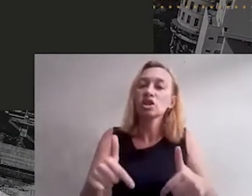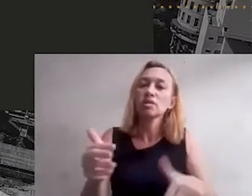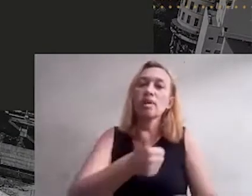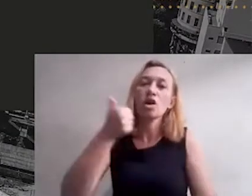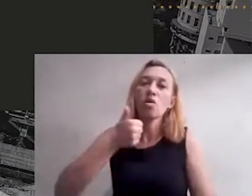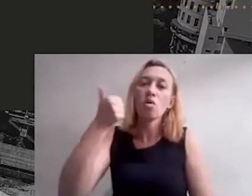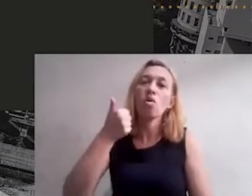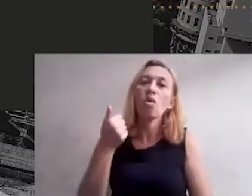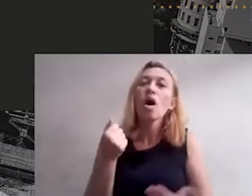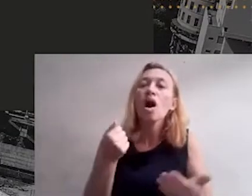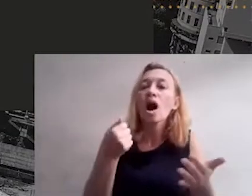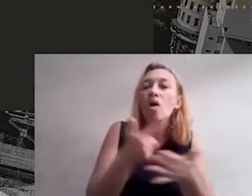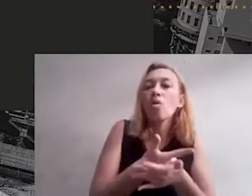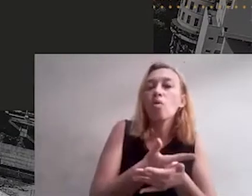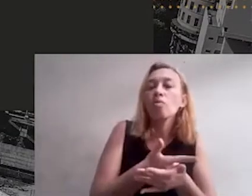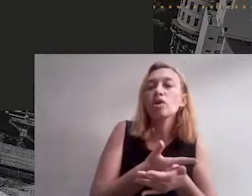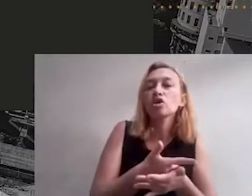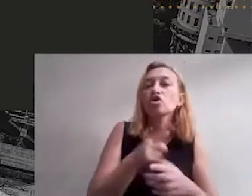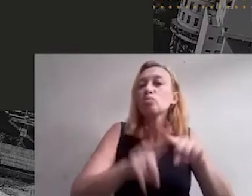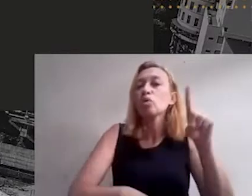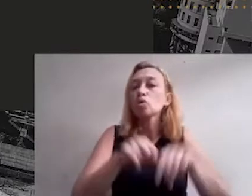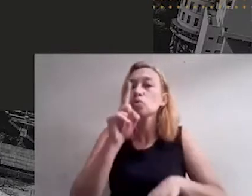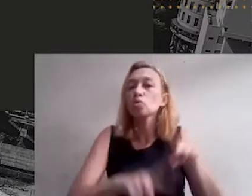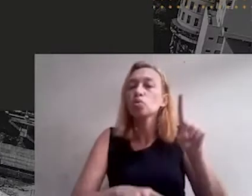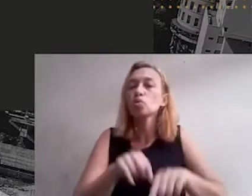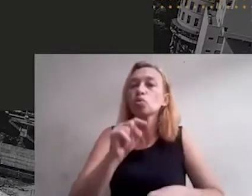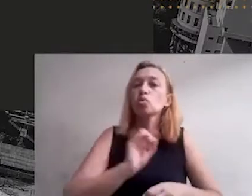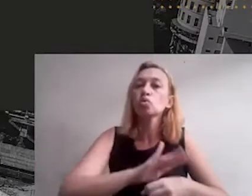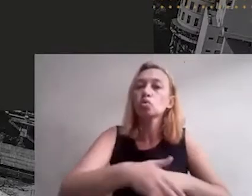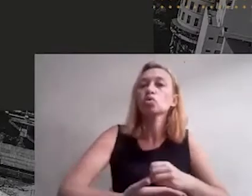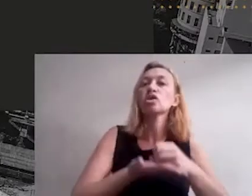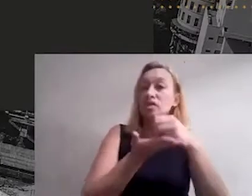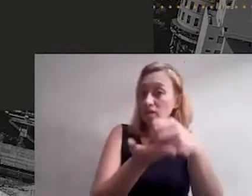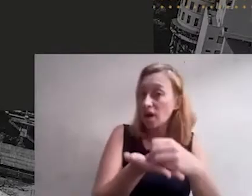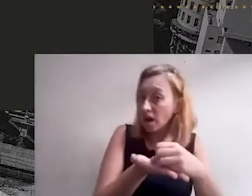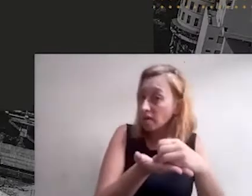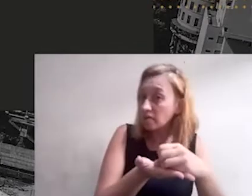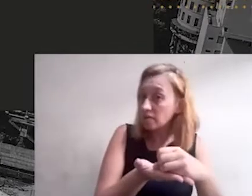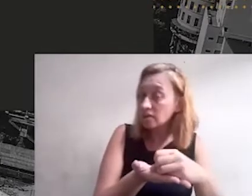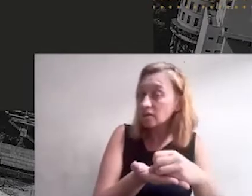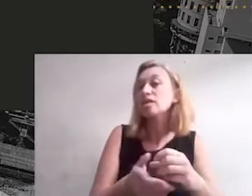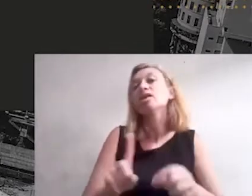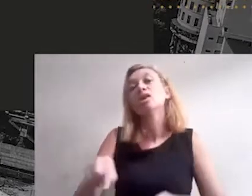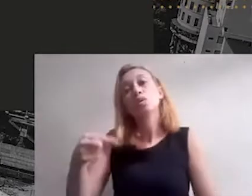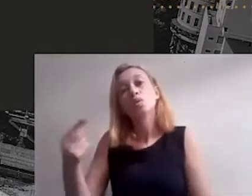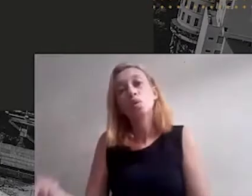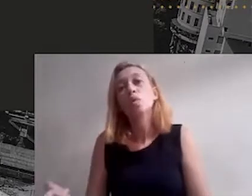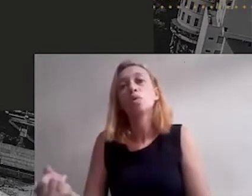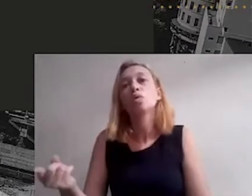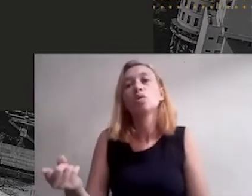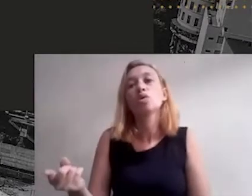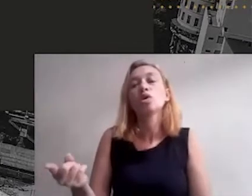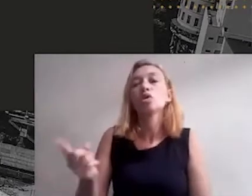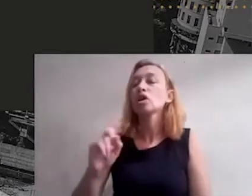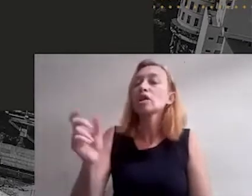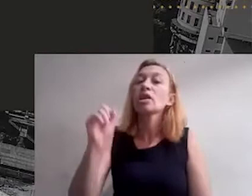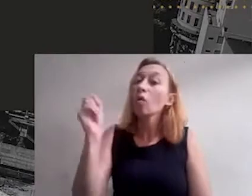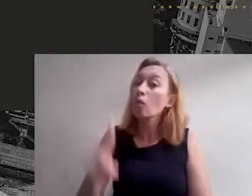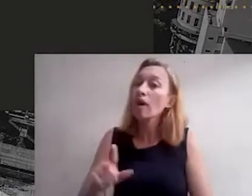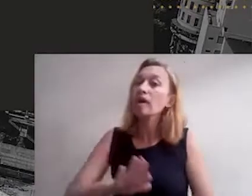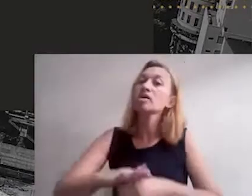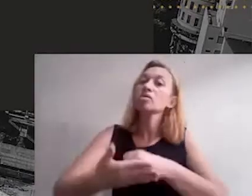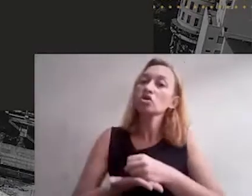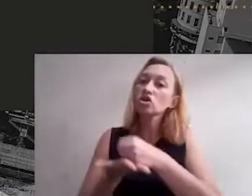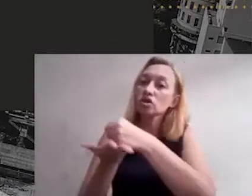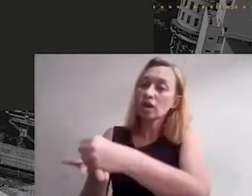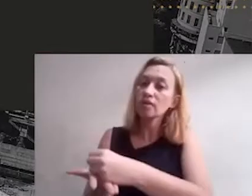produtos sustentáveis, né, pensando em agenda positiva, e de outro, boicote aquilo que não é sustentável. Então,